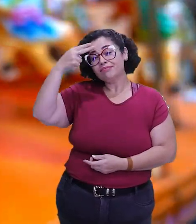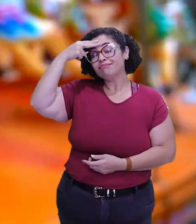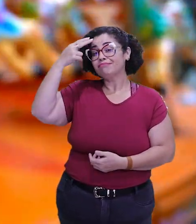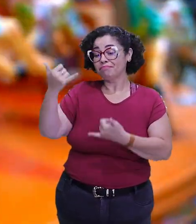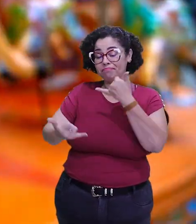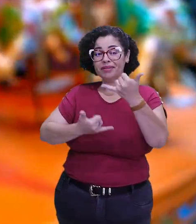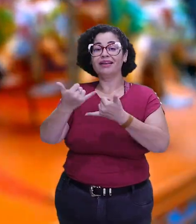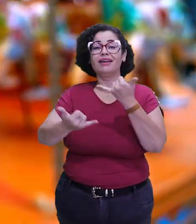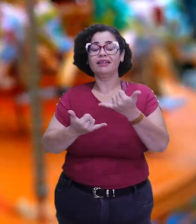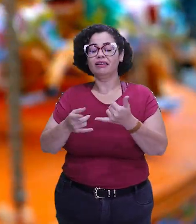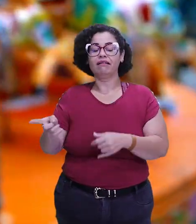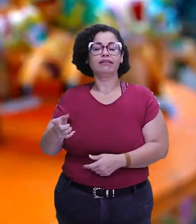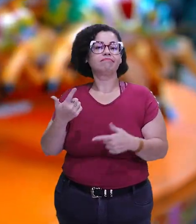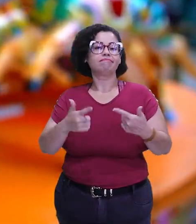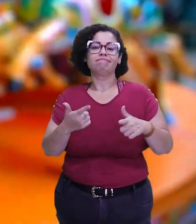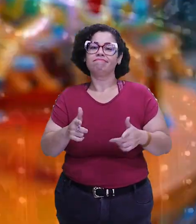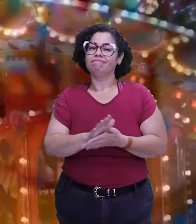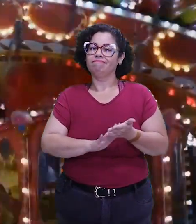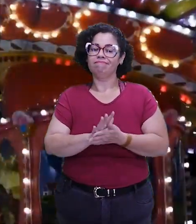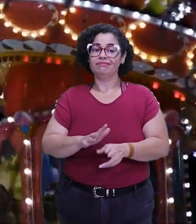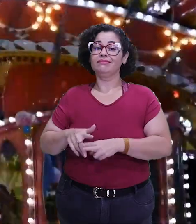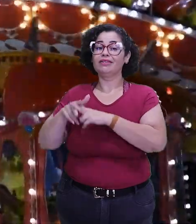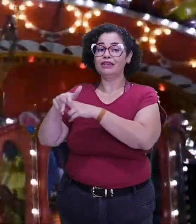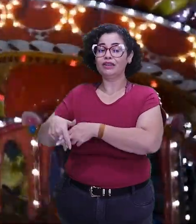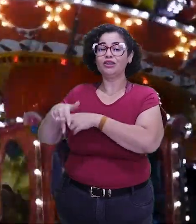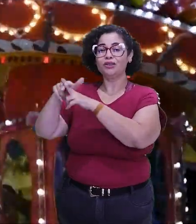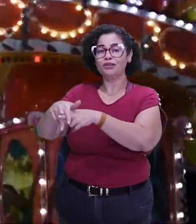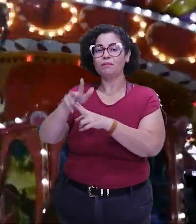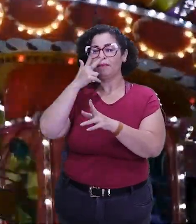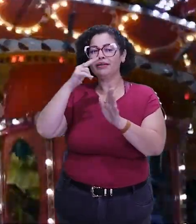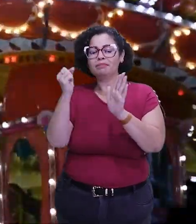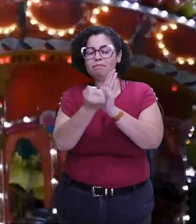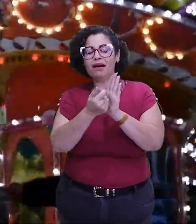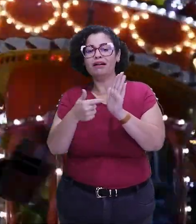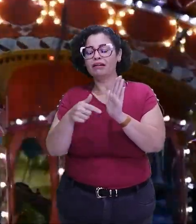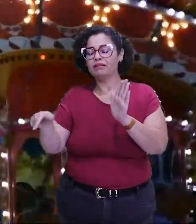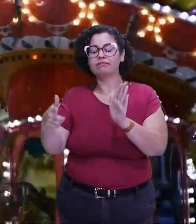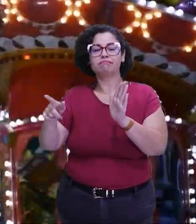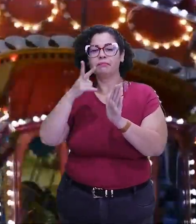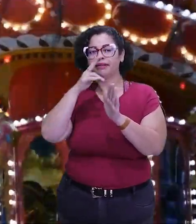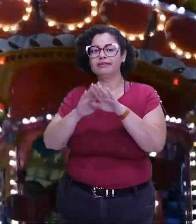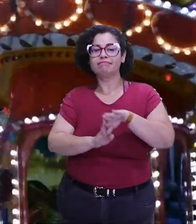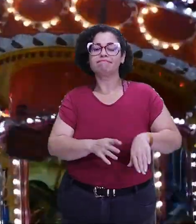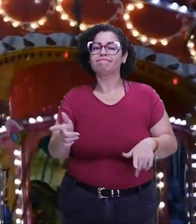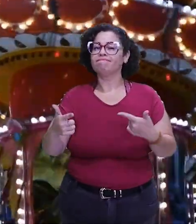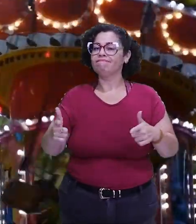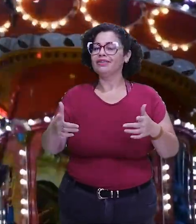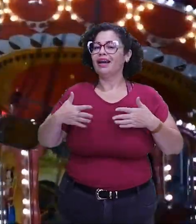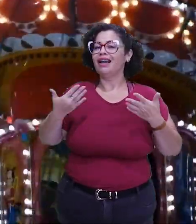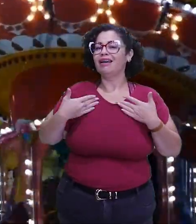para eles algo distante. O carrossel, então, se torna um símbolo do que lhes foi negado, a alegria